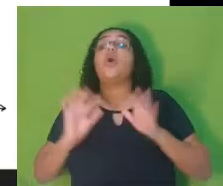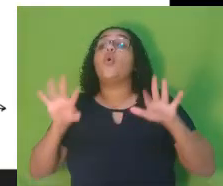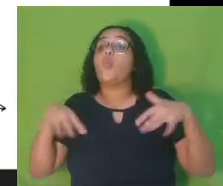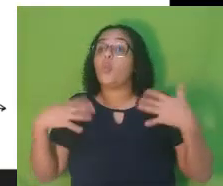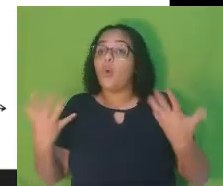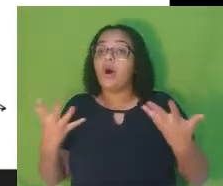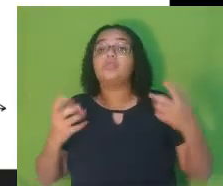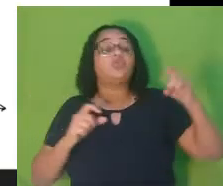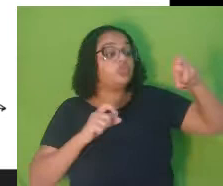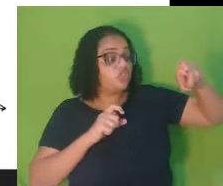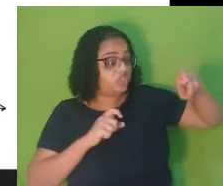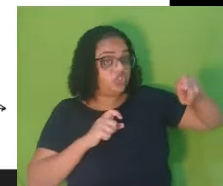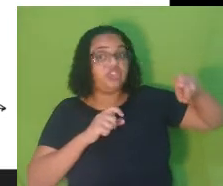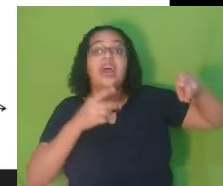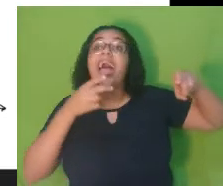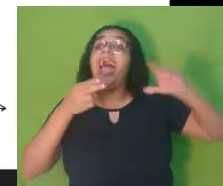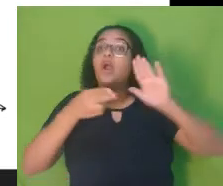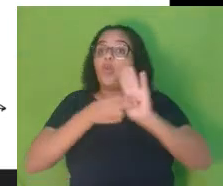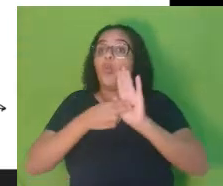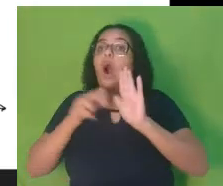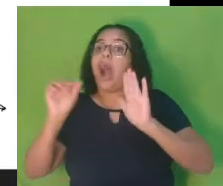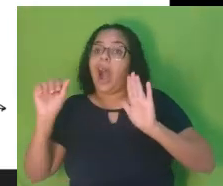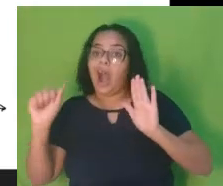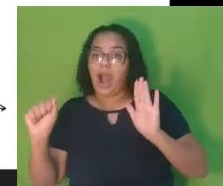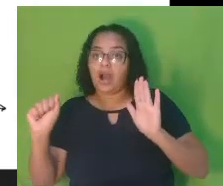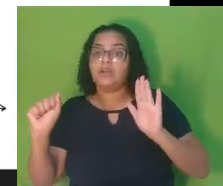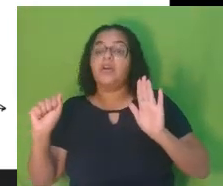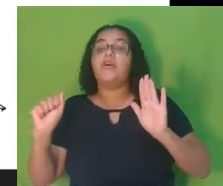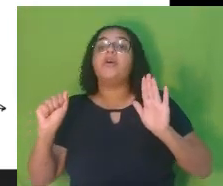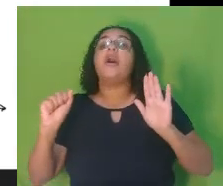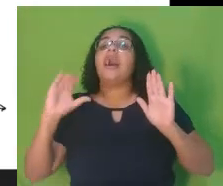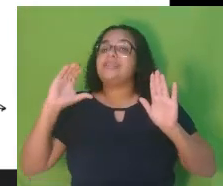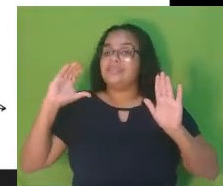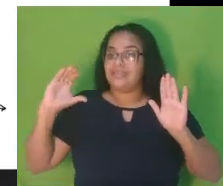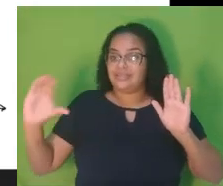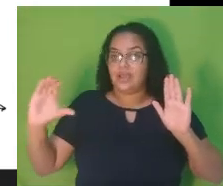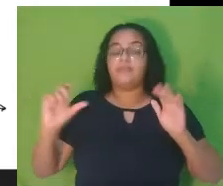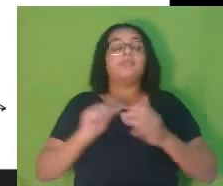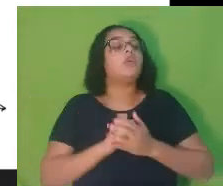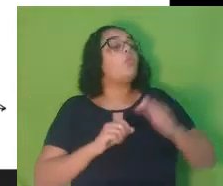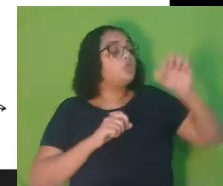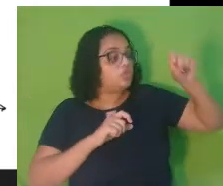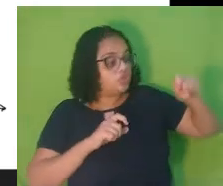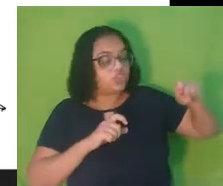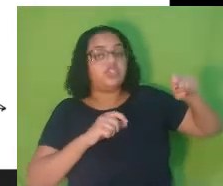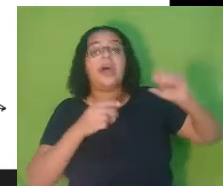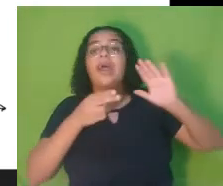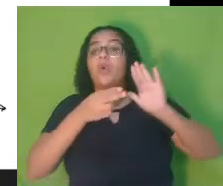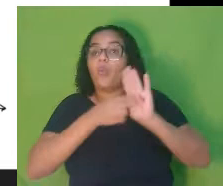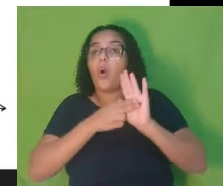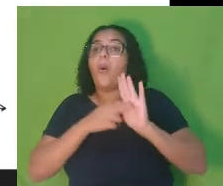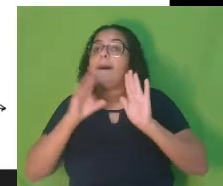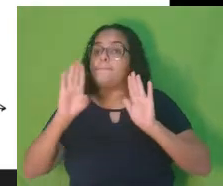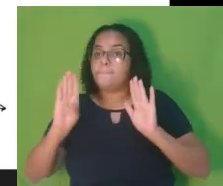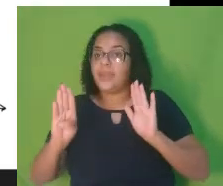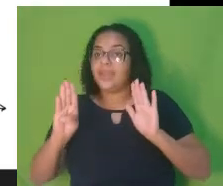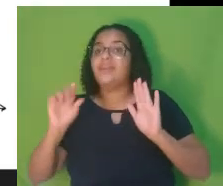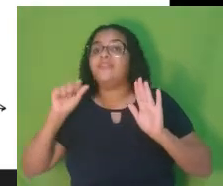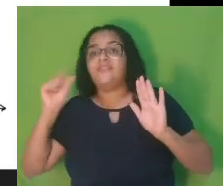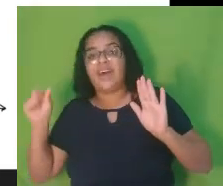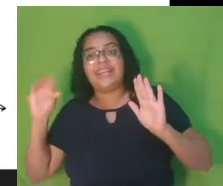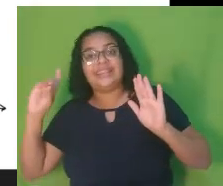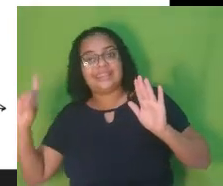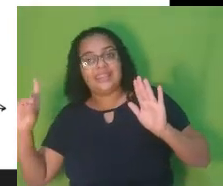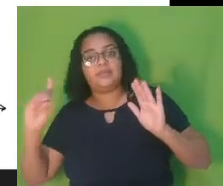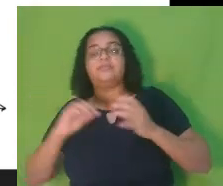Então, quando x é igual a função vale c. Quando x é igual a b, a função vale